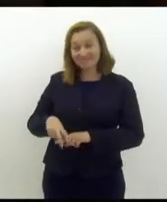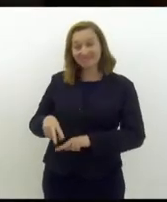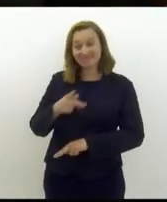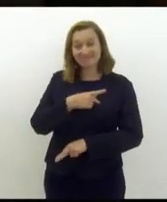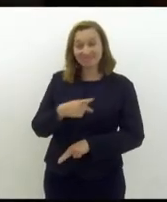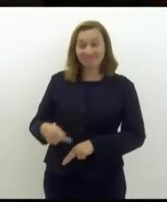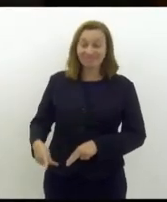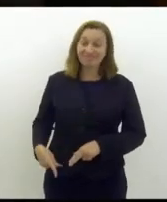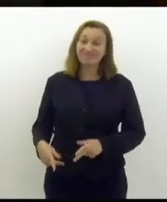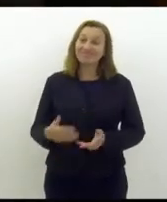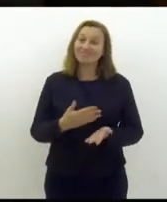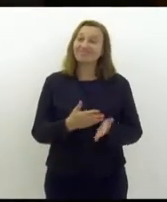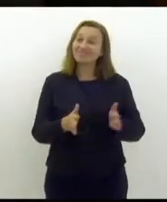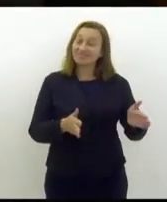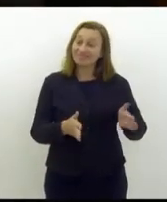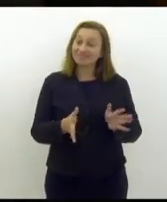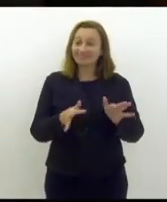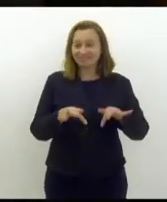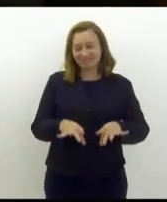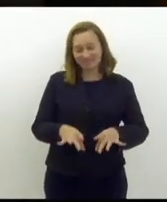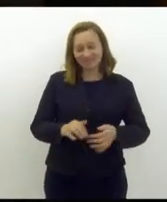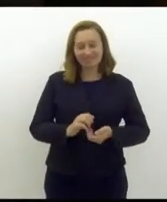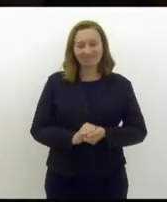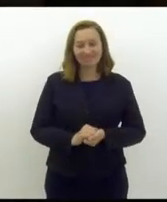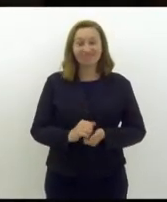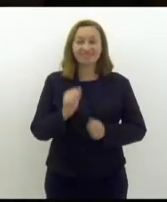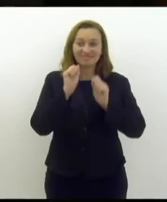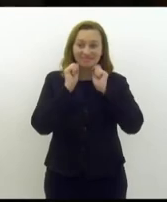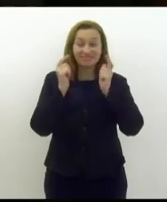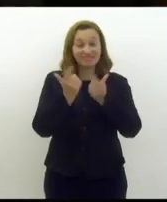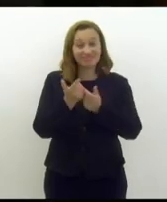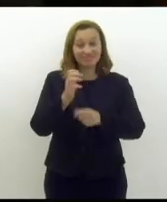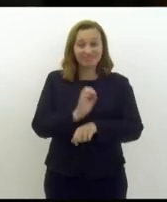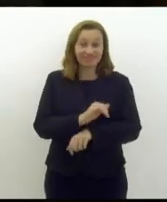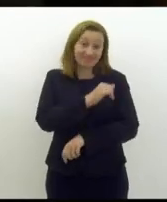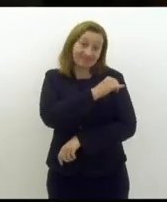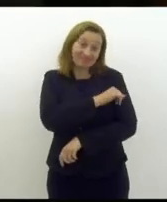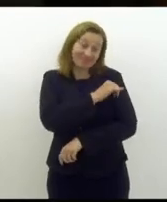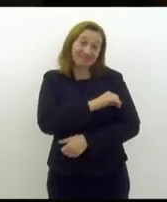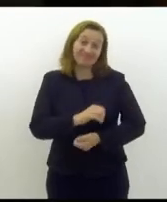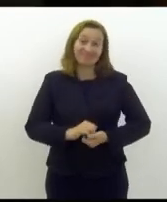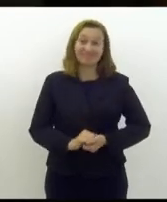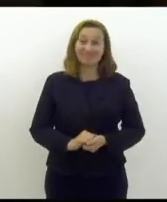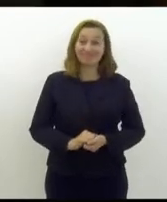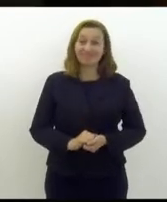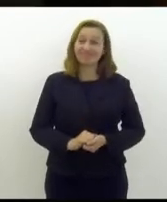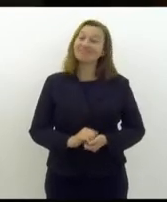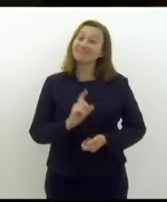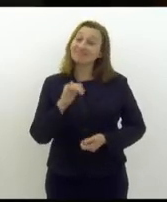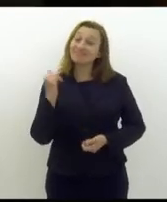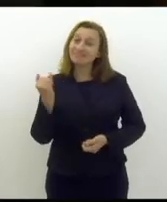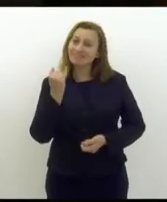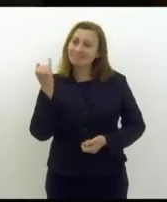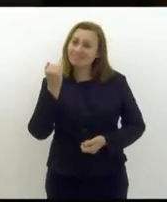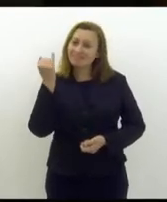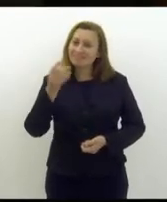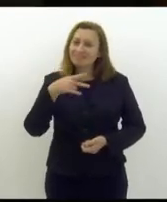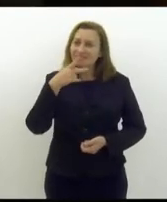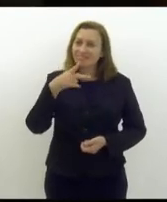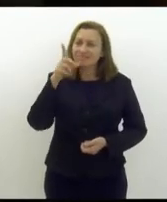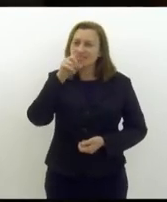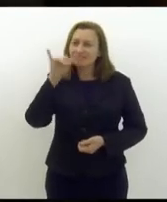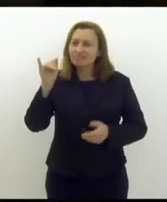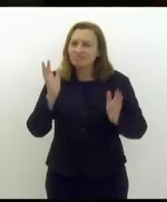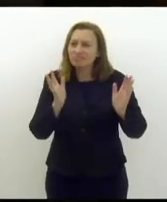o expediente final aqui da Assembleia Legislativa do Estado do Rio de Janeiro e muito importante falar no dia de